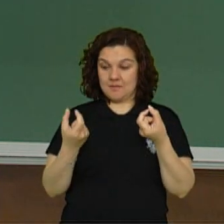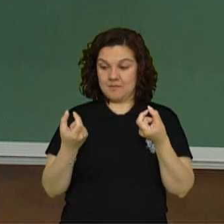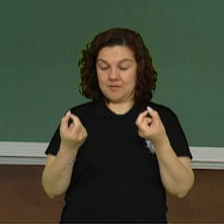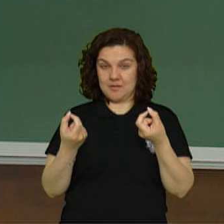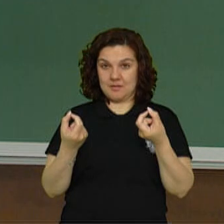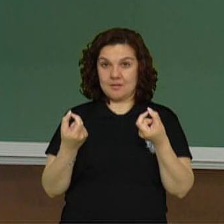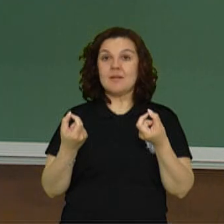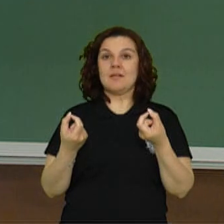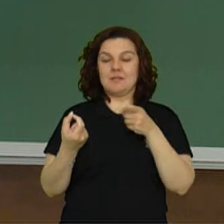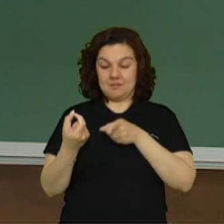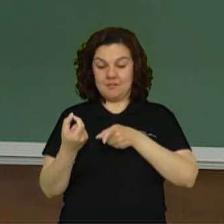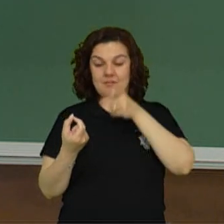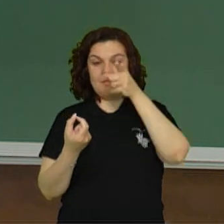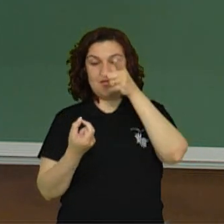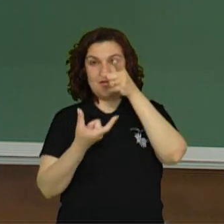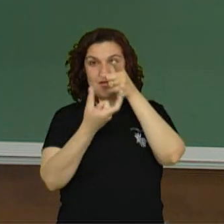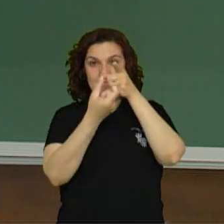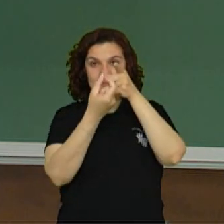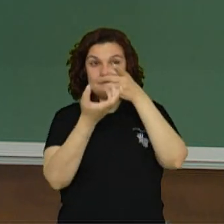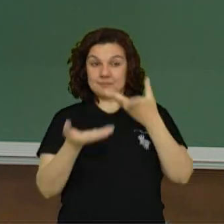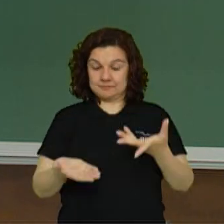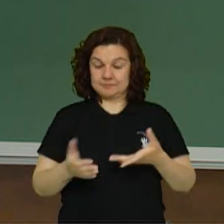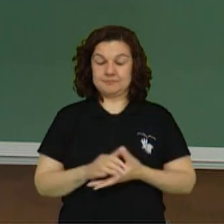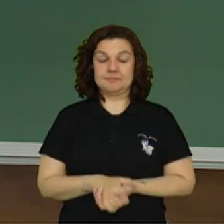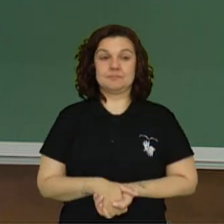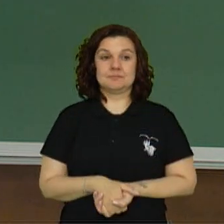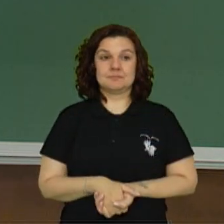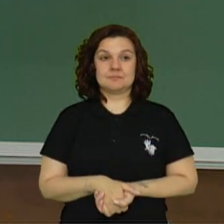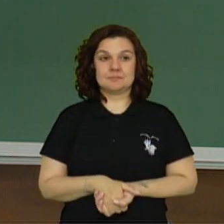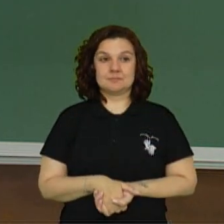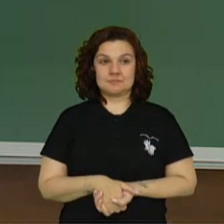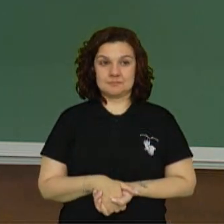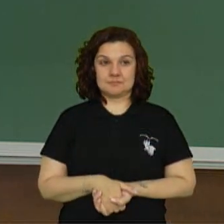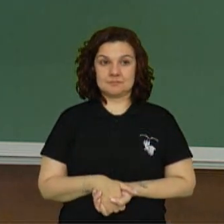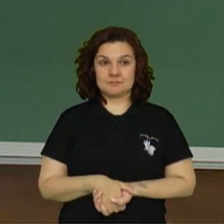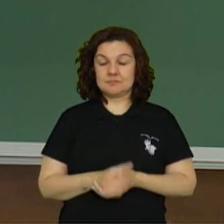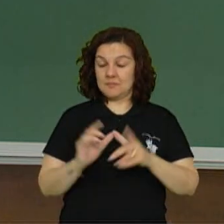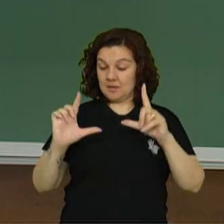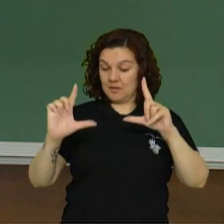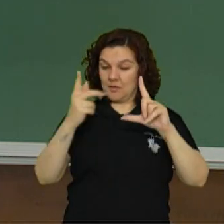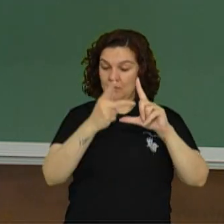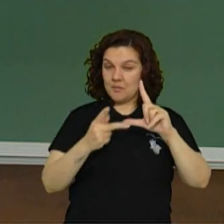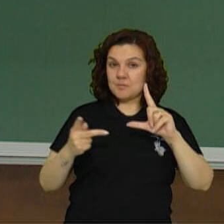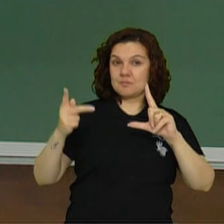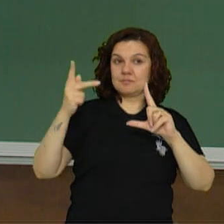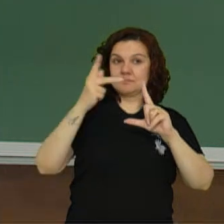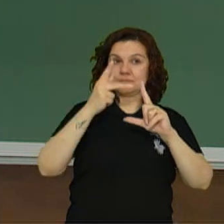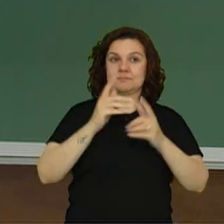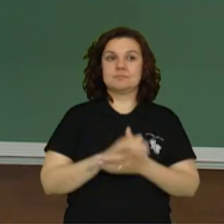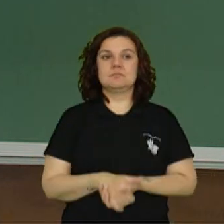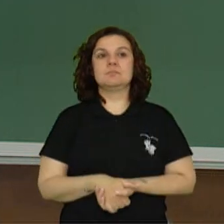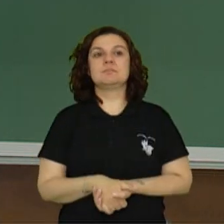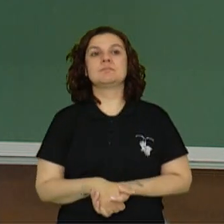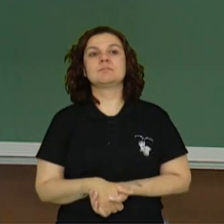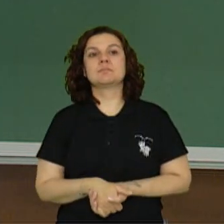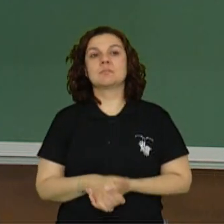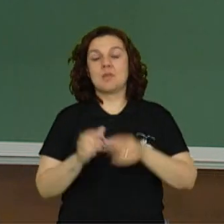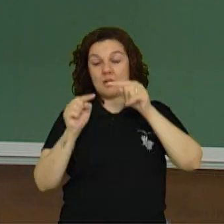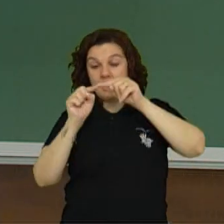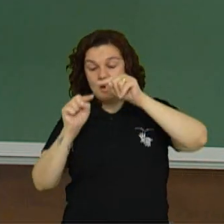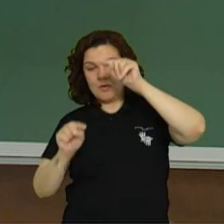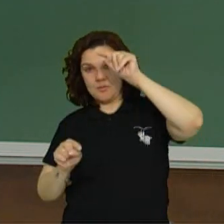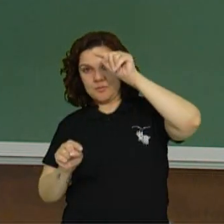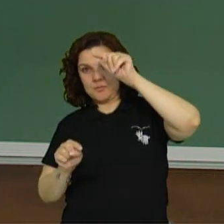lado esquerdo e para o lado direito, vai ter 20 para cima também, que é o desenho dessa placa, certo? A